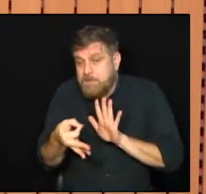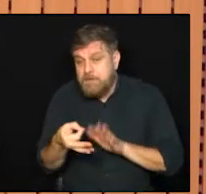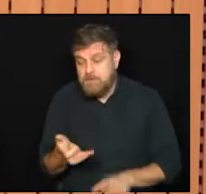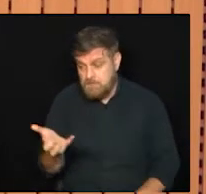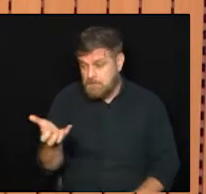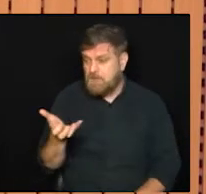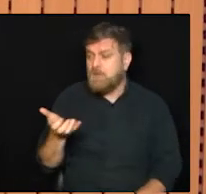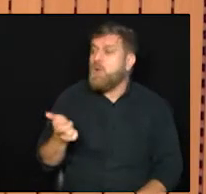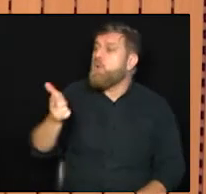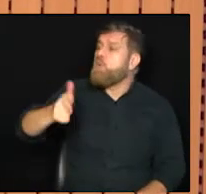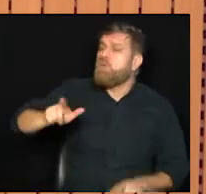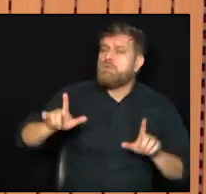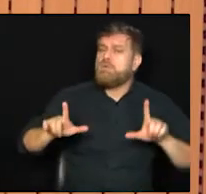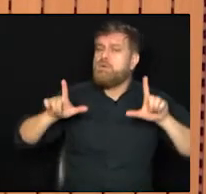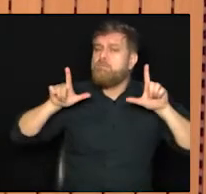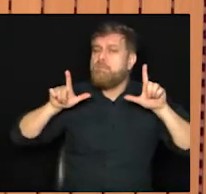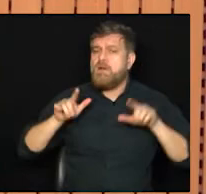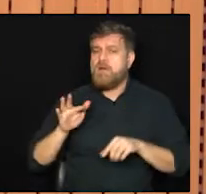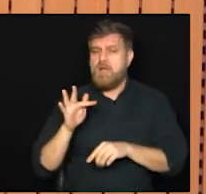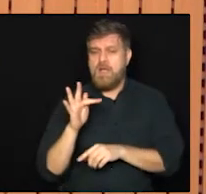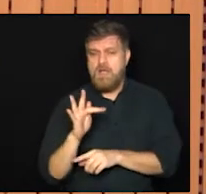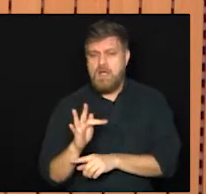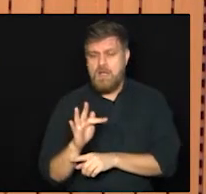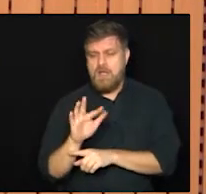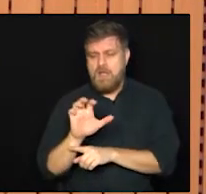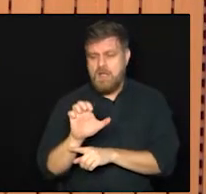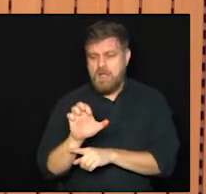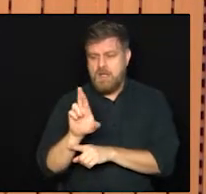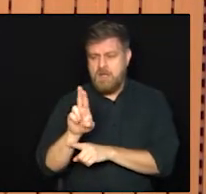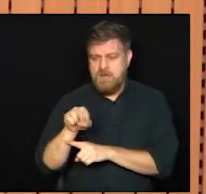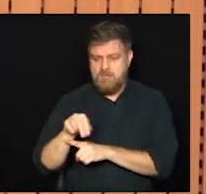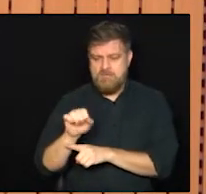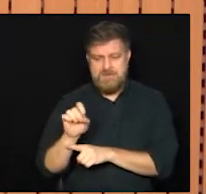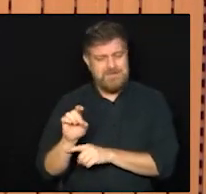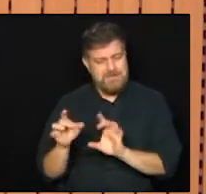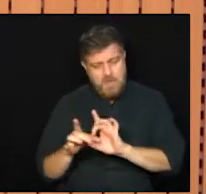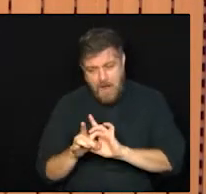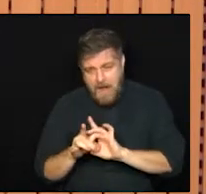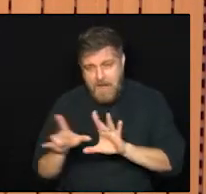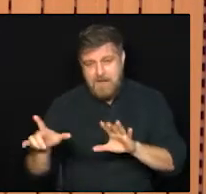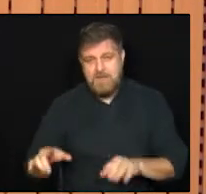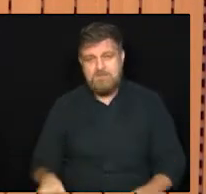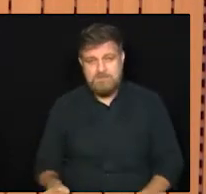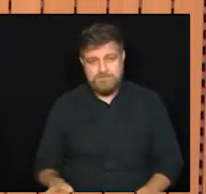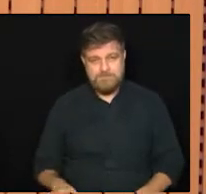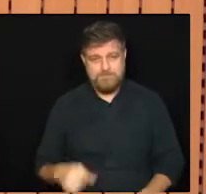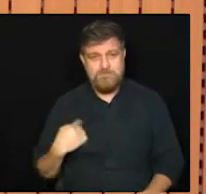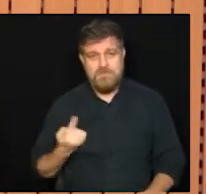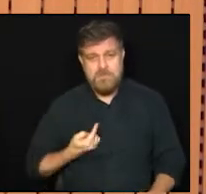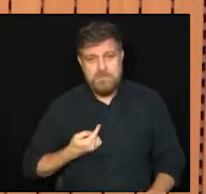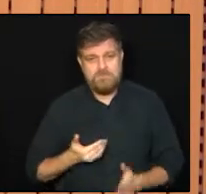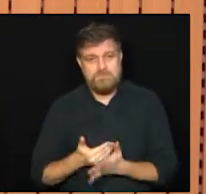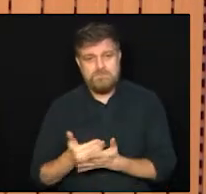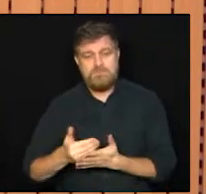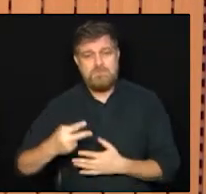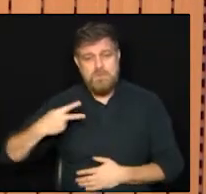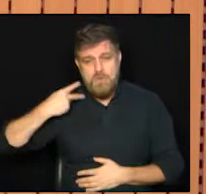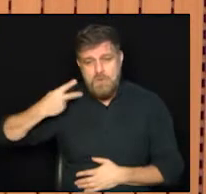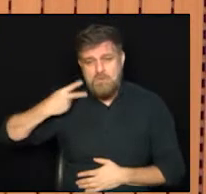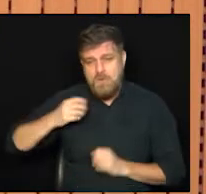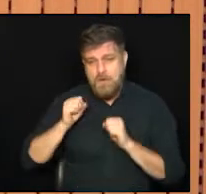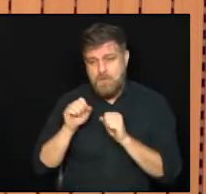quem mais? Tá aí, o Fernando, à vontade. Daí na sequência, ou senão a gente já pode passar para os vereadores fazerem